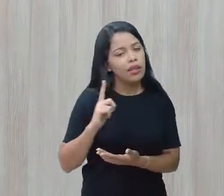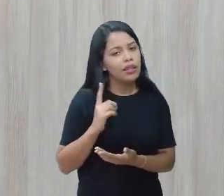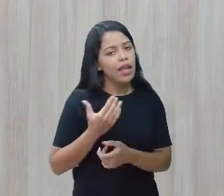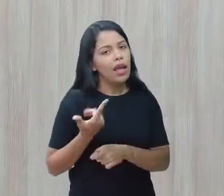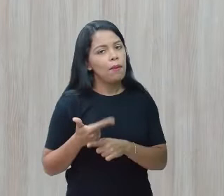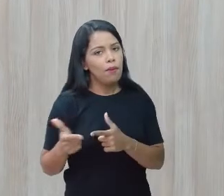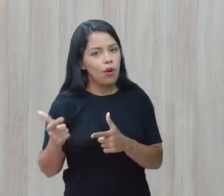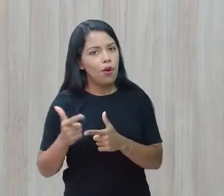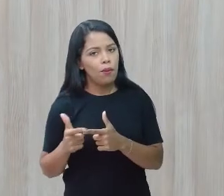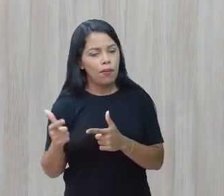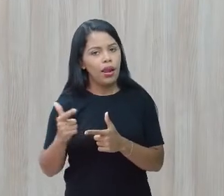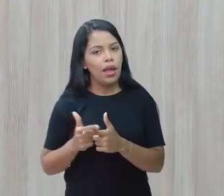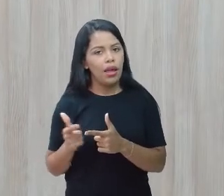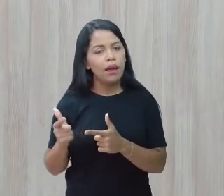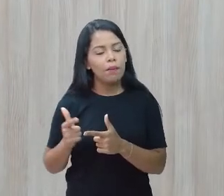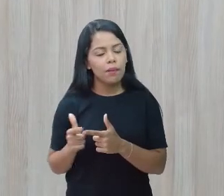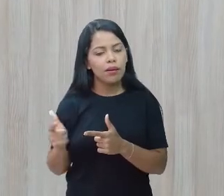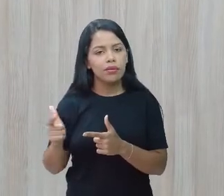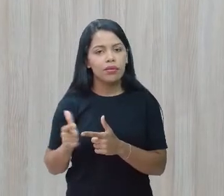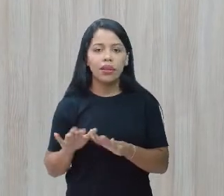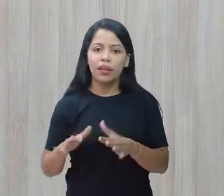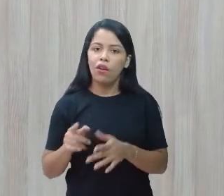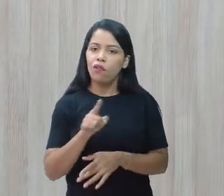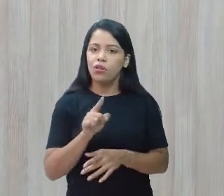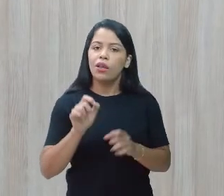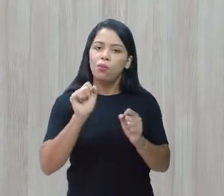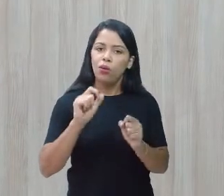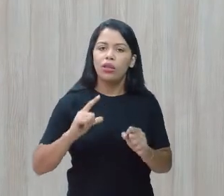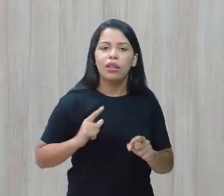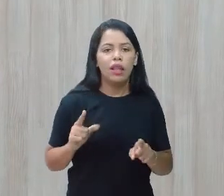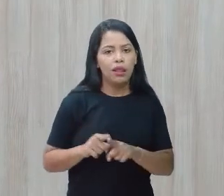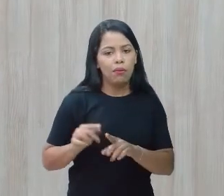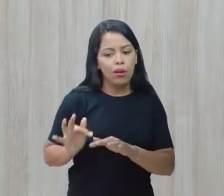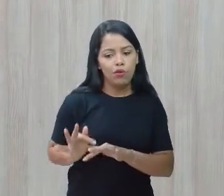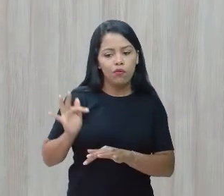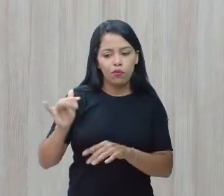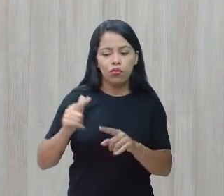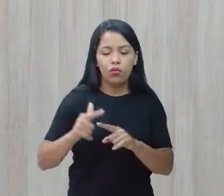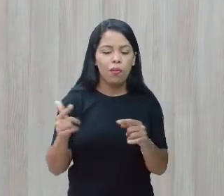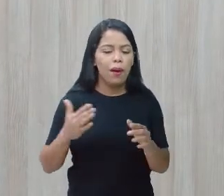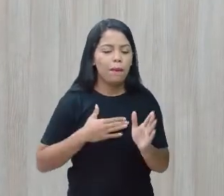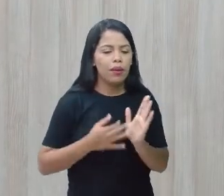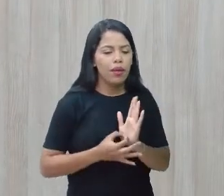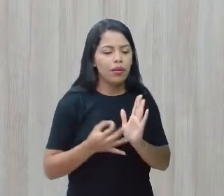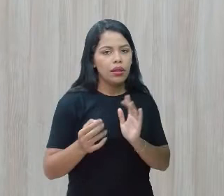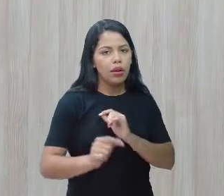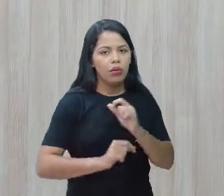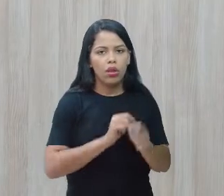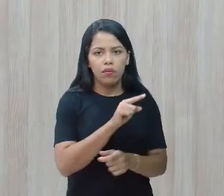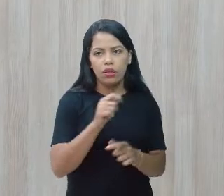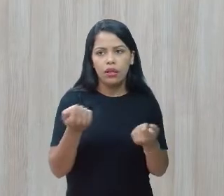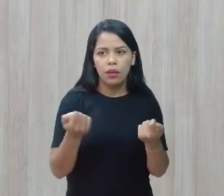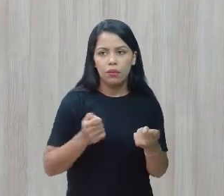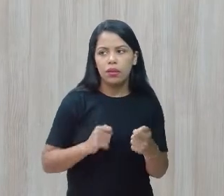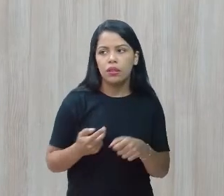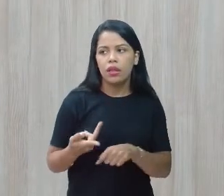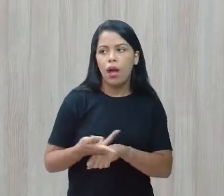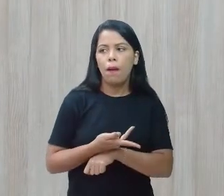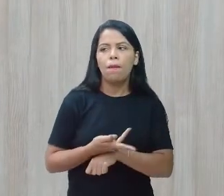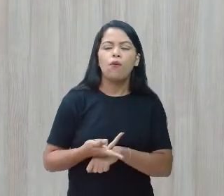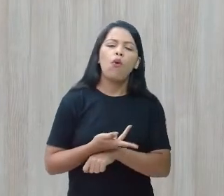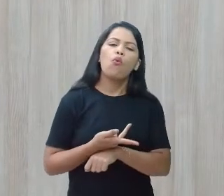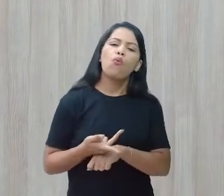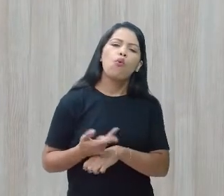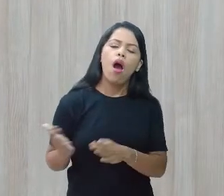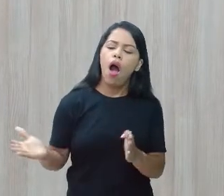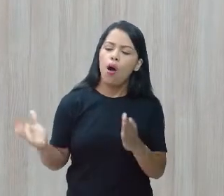ter herdado essas características. Mas aí, a minha dica aqui é procurar a questão aí do posto